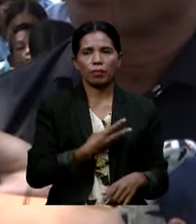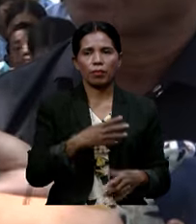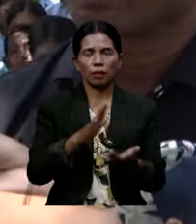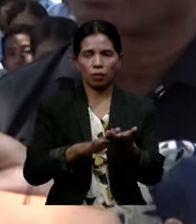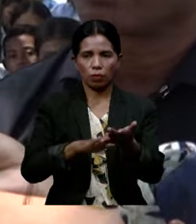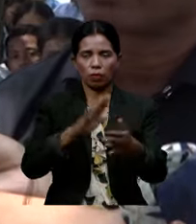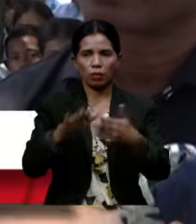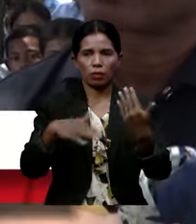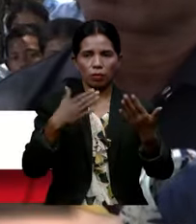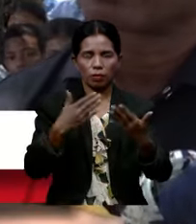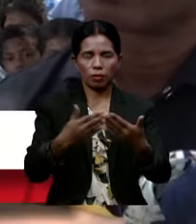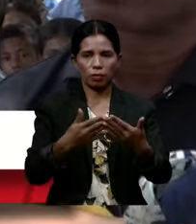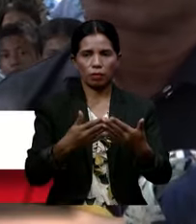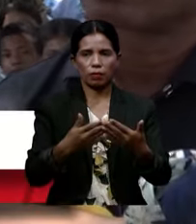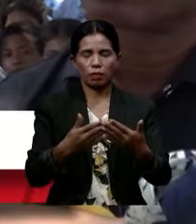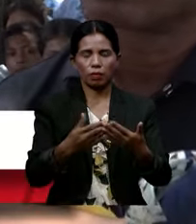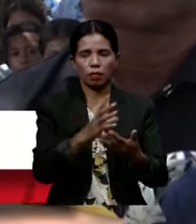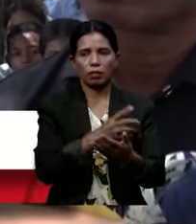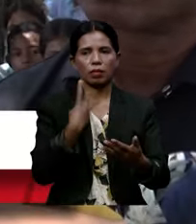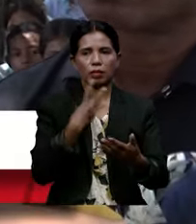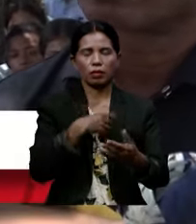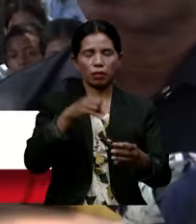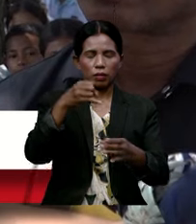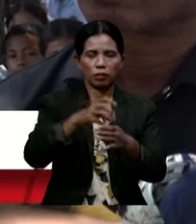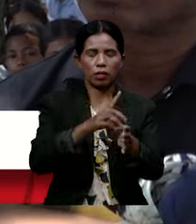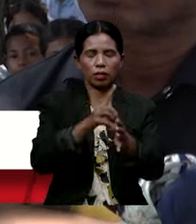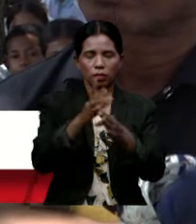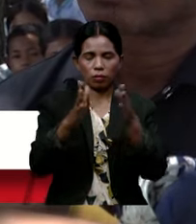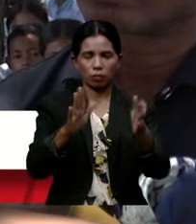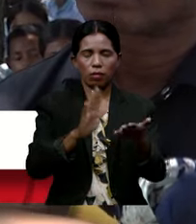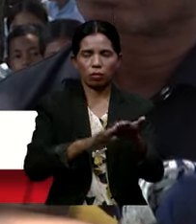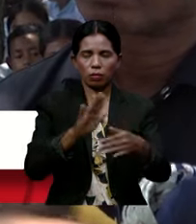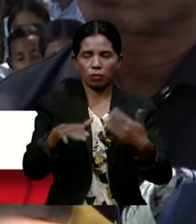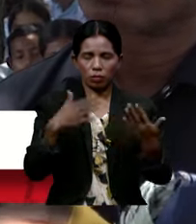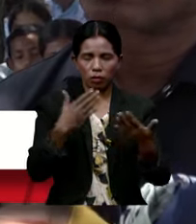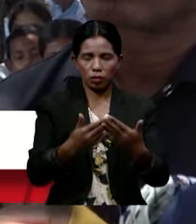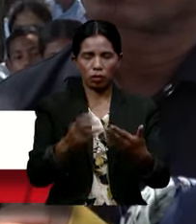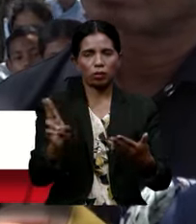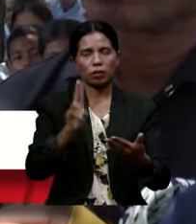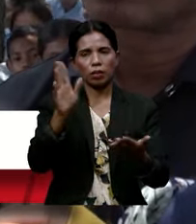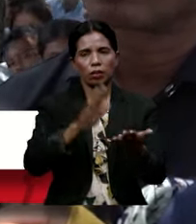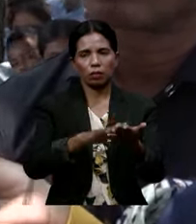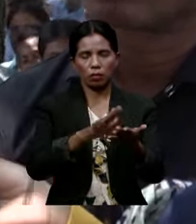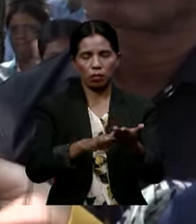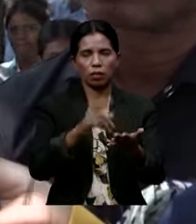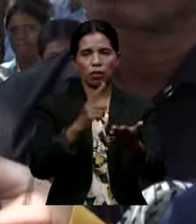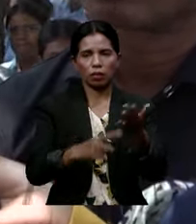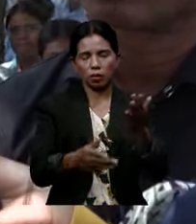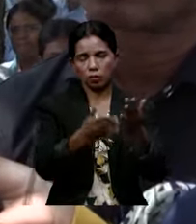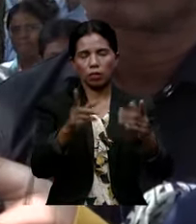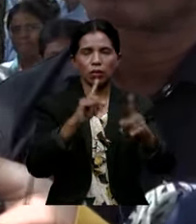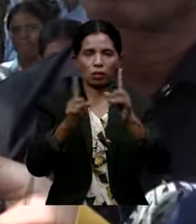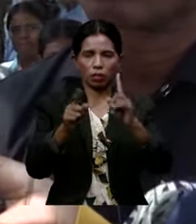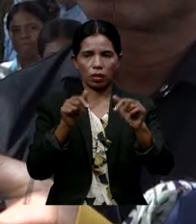Roto, meus também, mas o diretor da escola Sira Zera e escola Rassic, a saída agora que eu estou a dizer com ele,